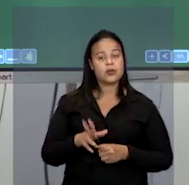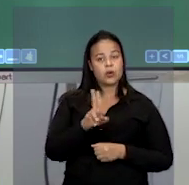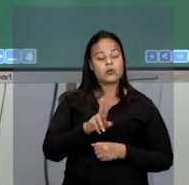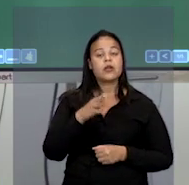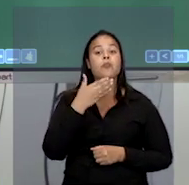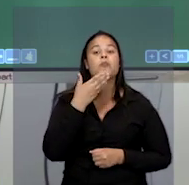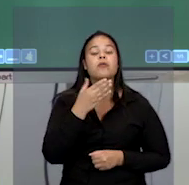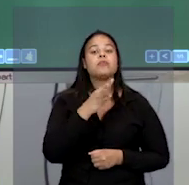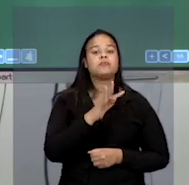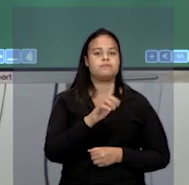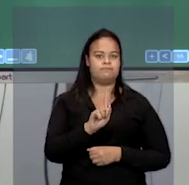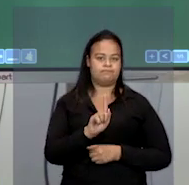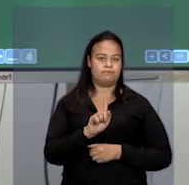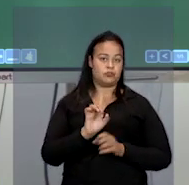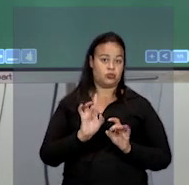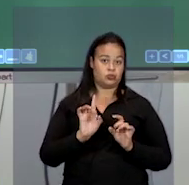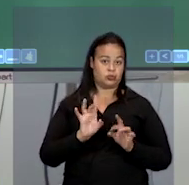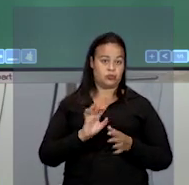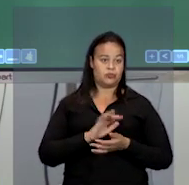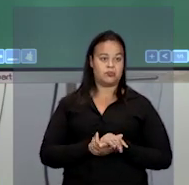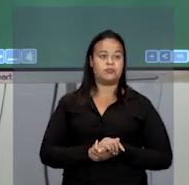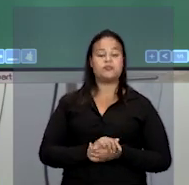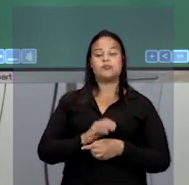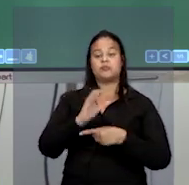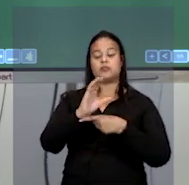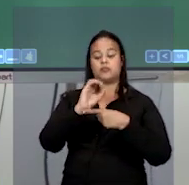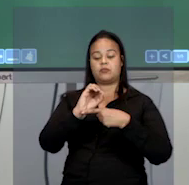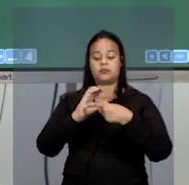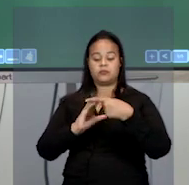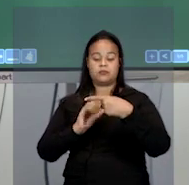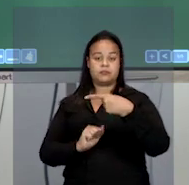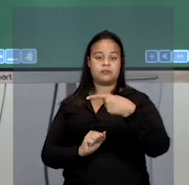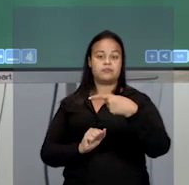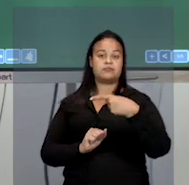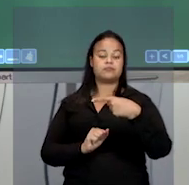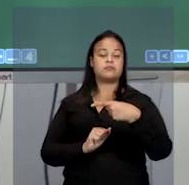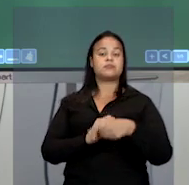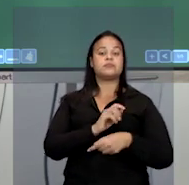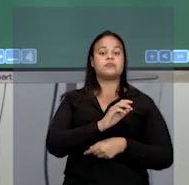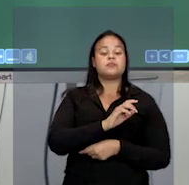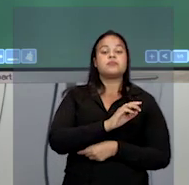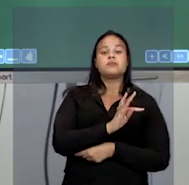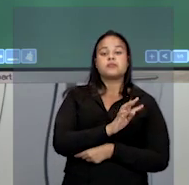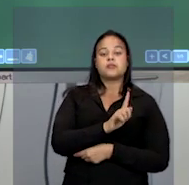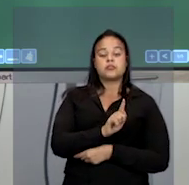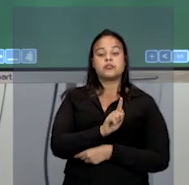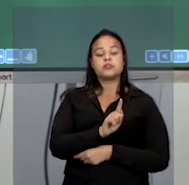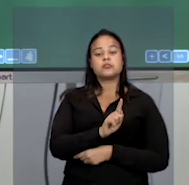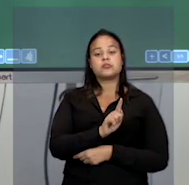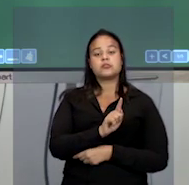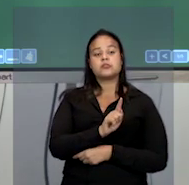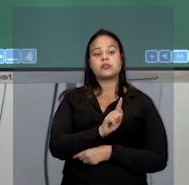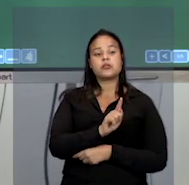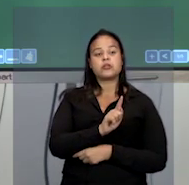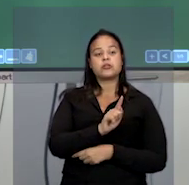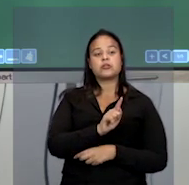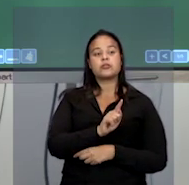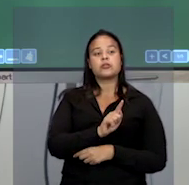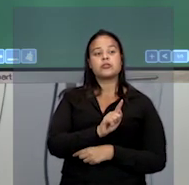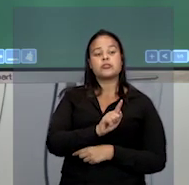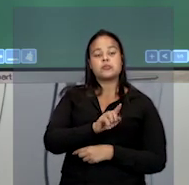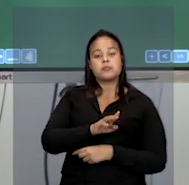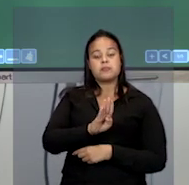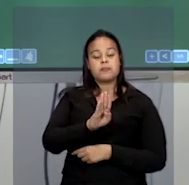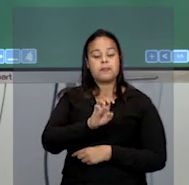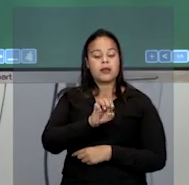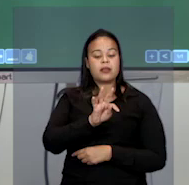tangente. Tangente é o cateto oposto sobre o cateto adjacente. Então, a tangente de beta é igual ao cateto oposto, que